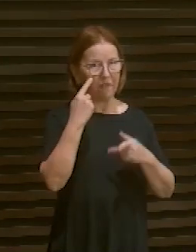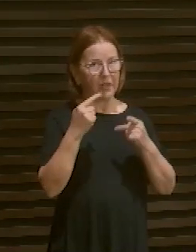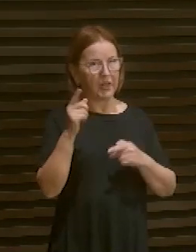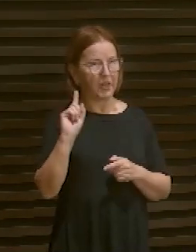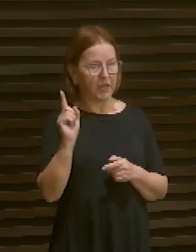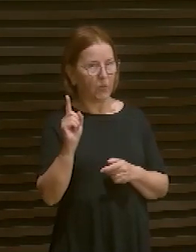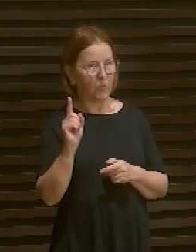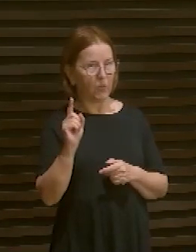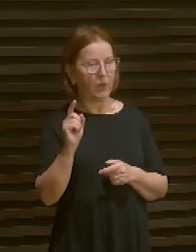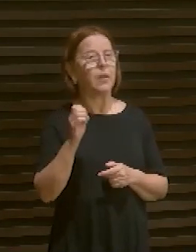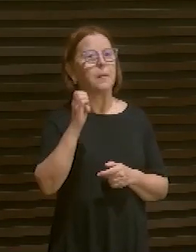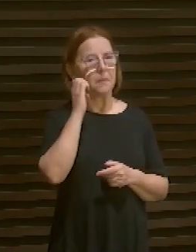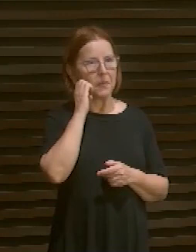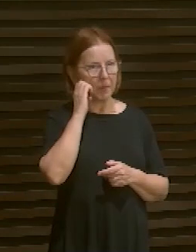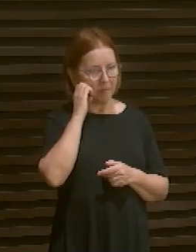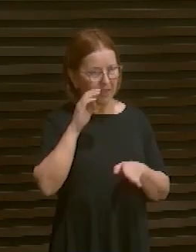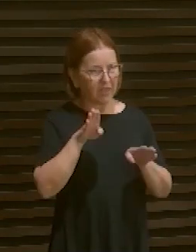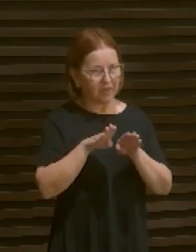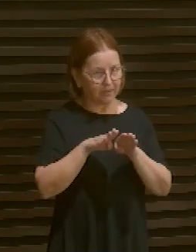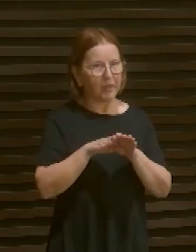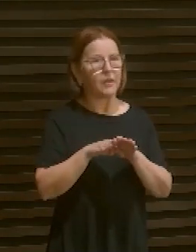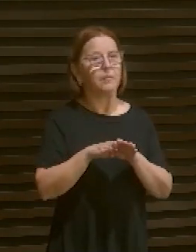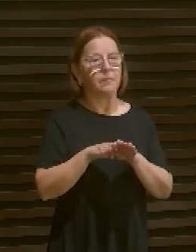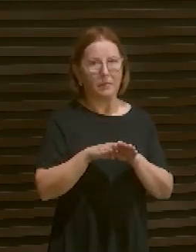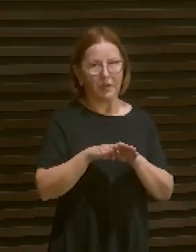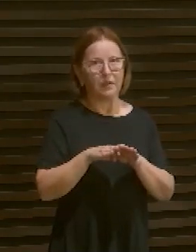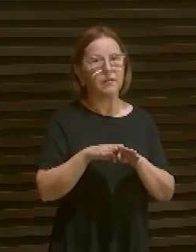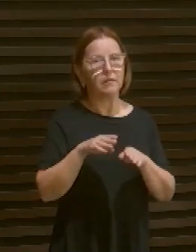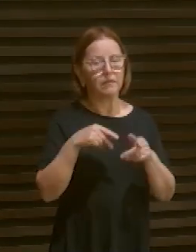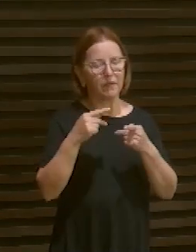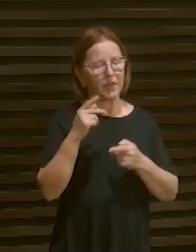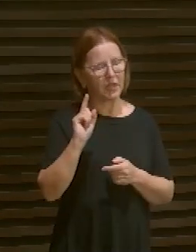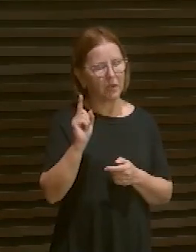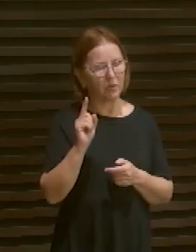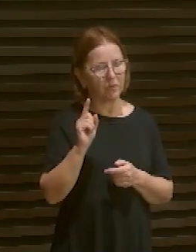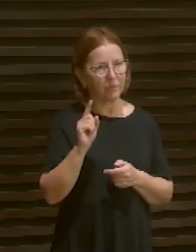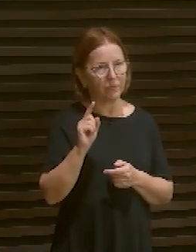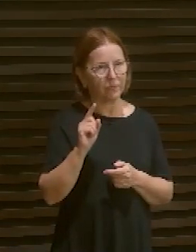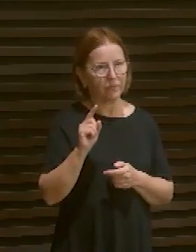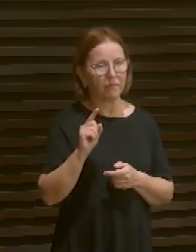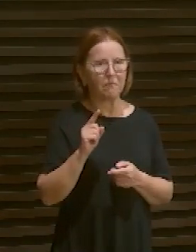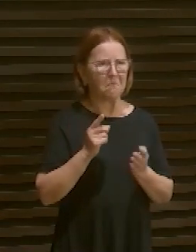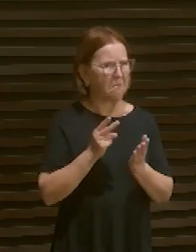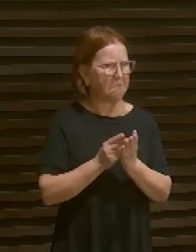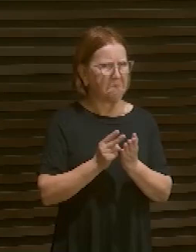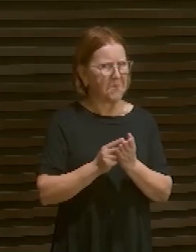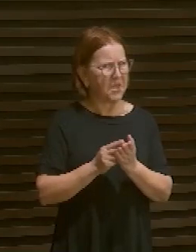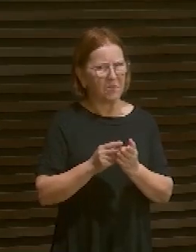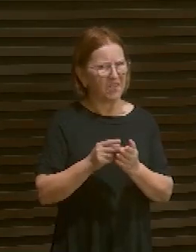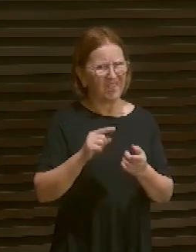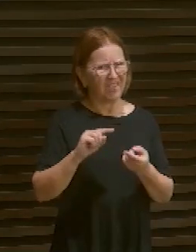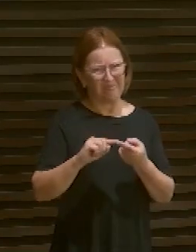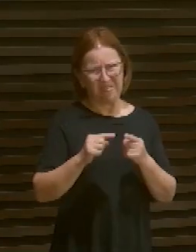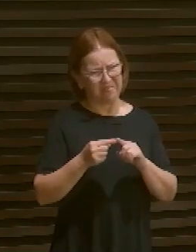segura o bastão, mesmo que ela não concorde. E quando a mãe disser não, o pai segura firme.